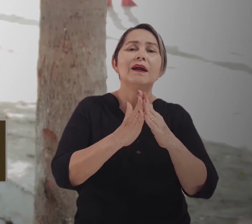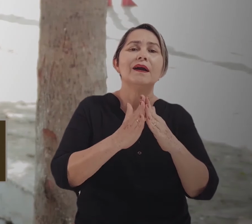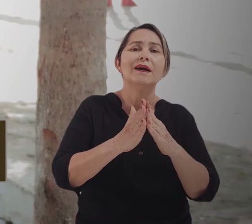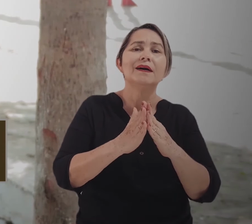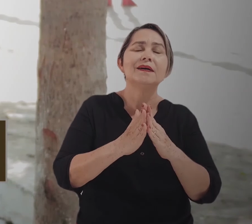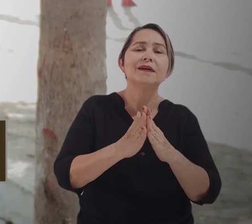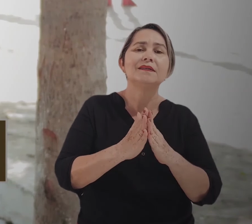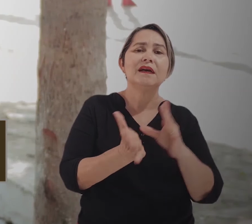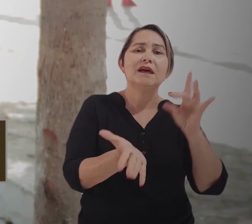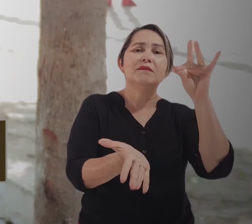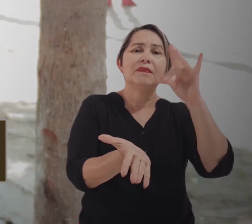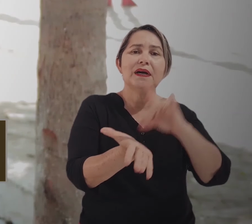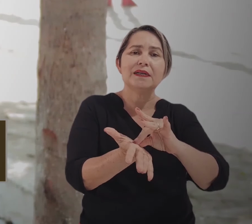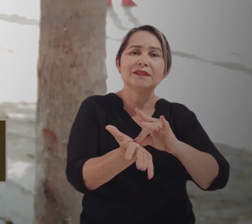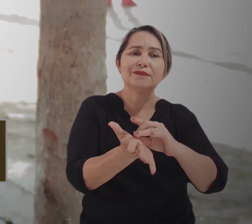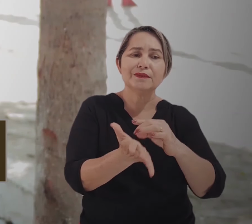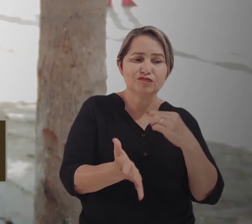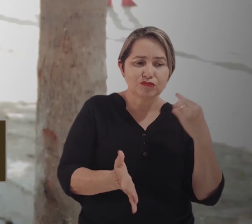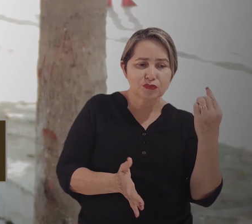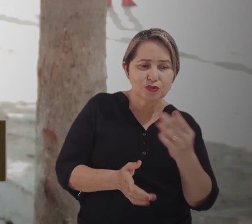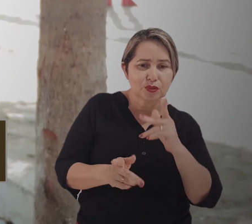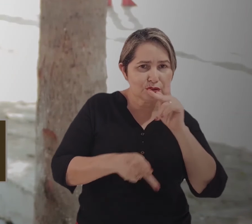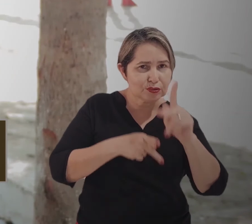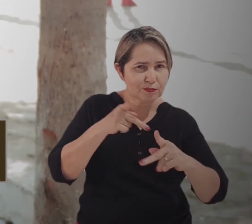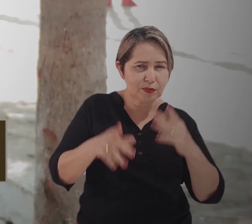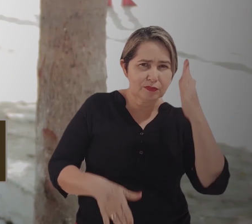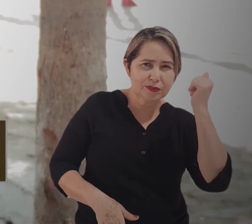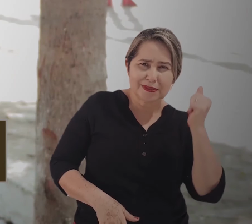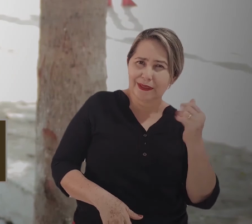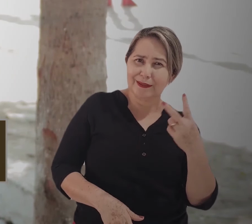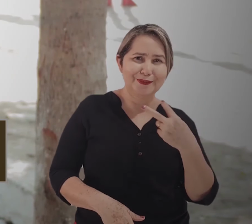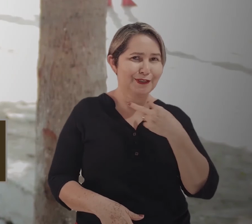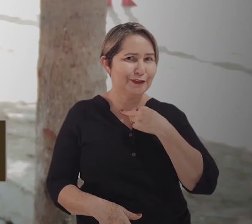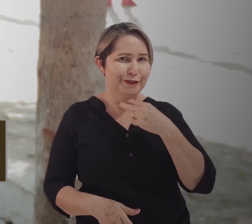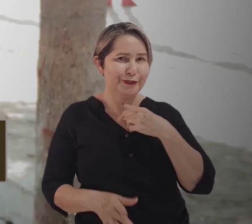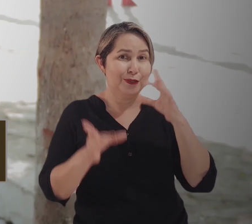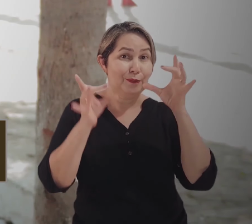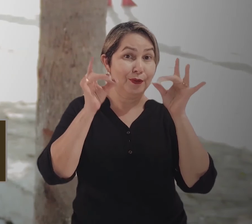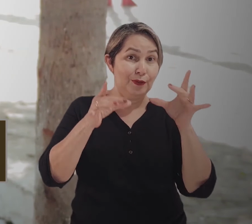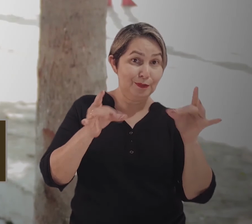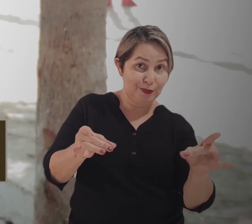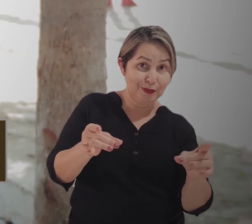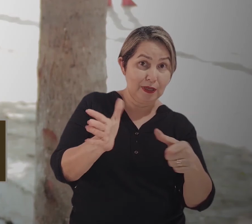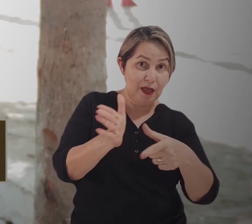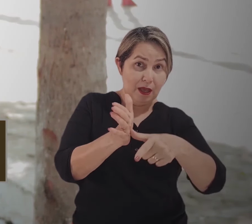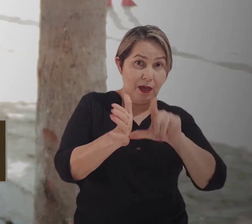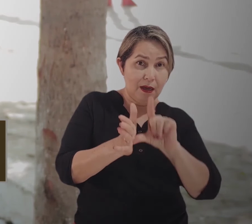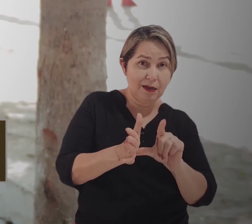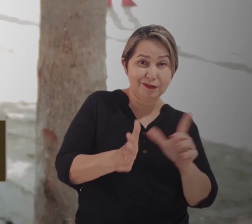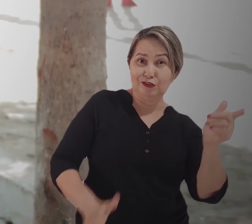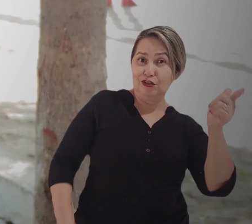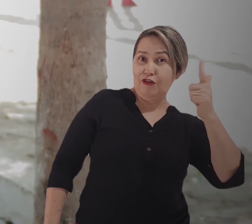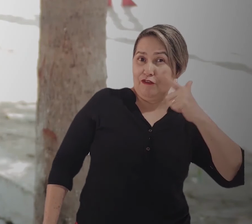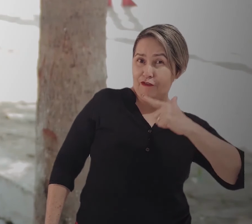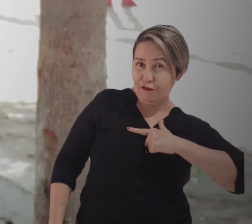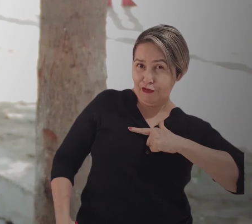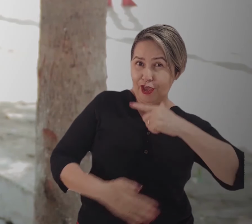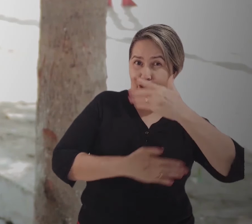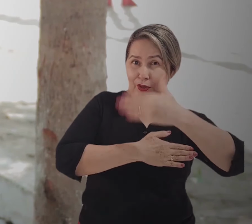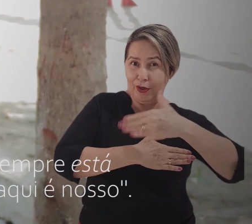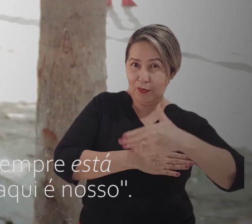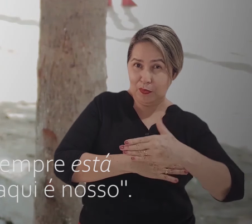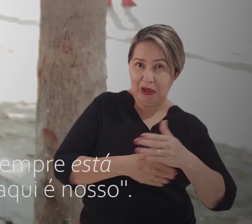consciência disso, que não tem que vender, né? Porque quando era tudo feio, eles não chegaram nem por aqui. Agora que está bonito, querem